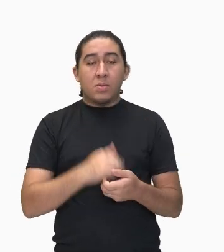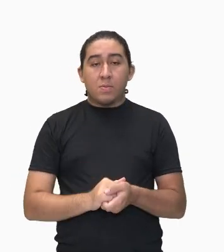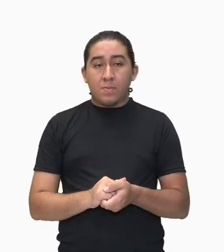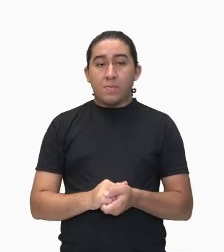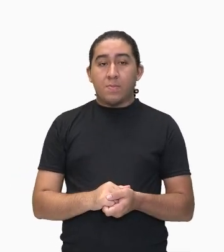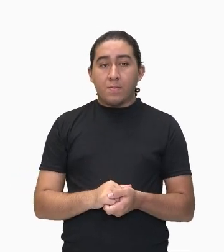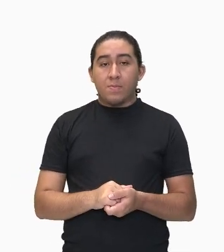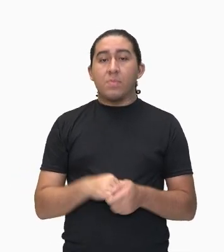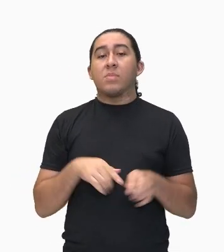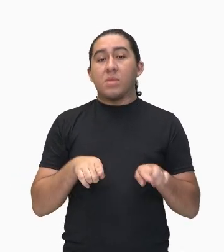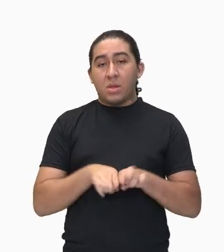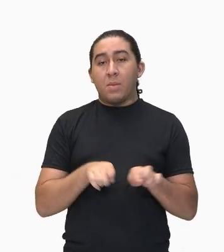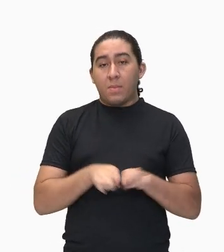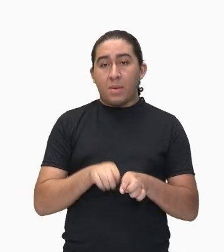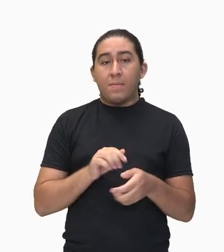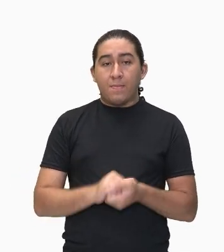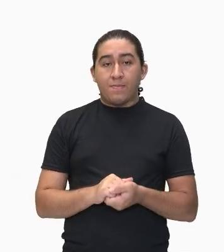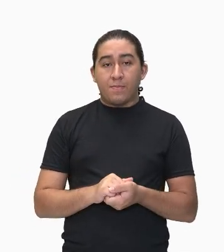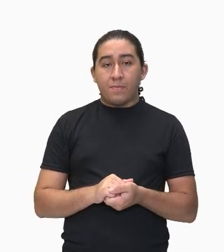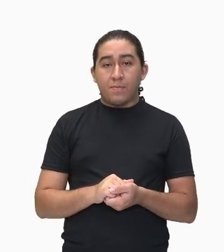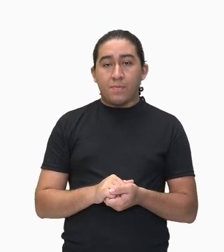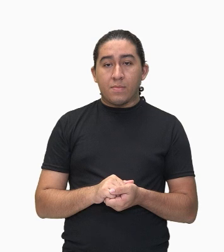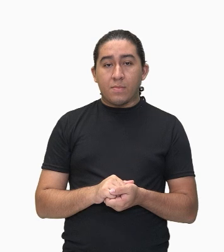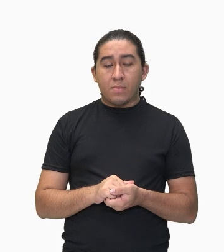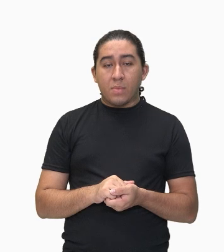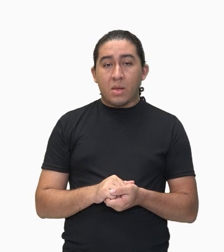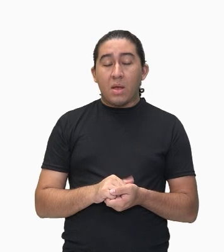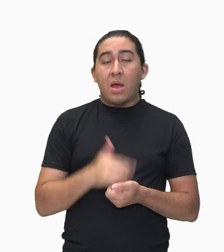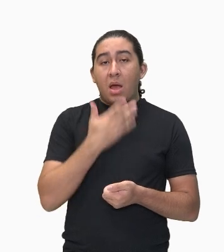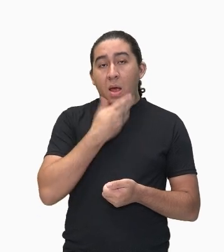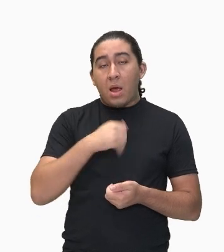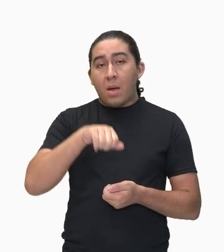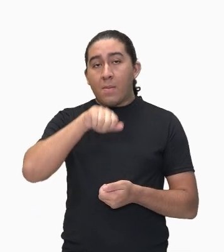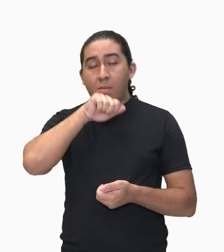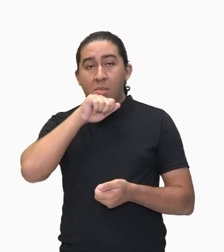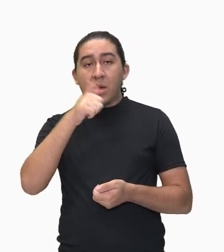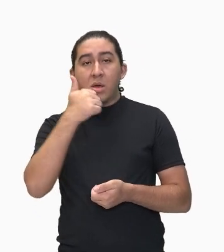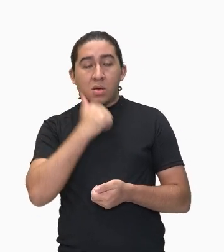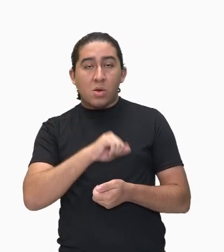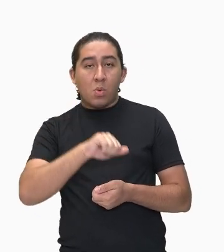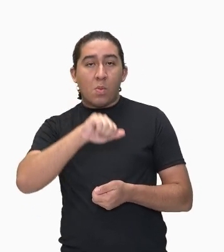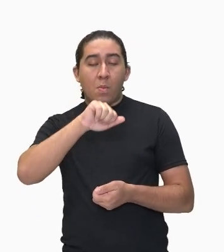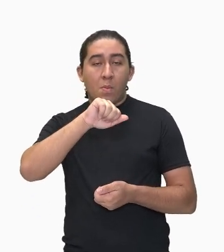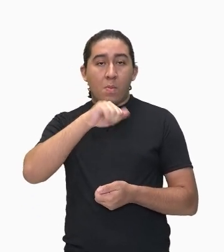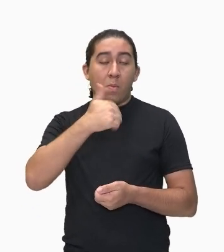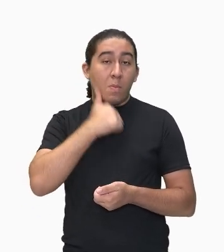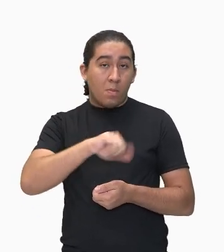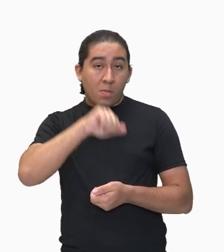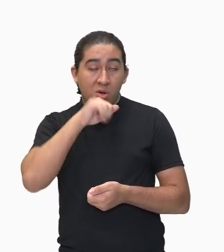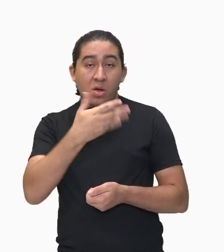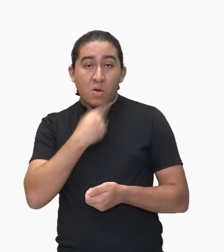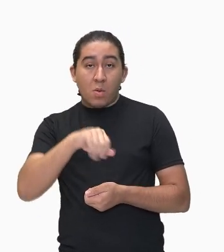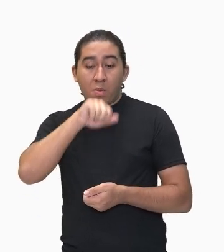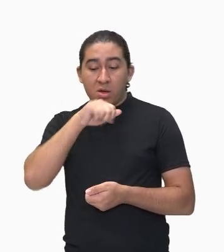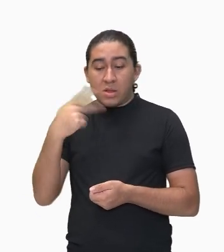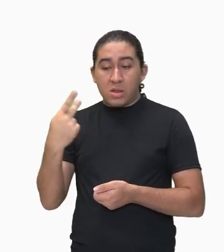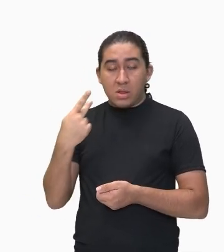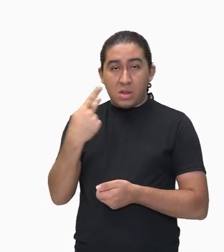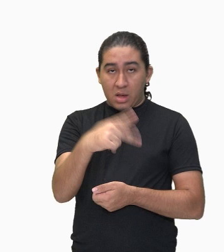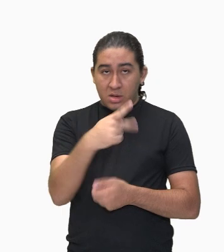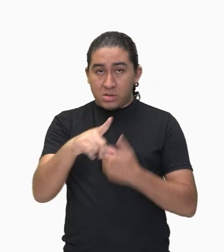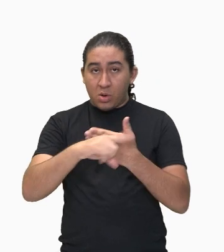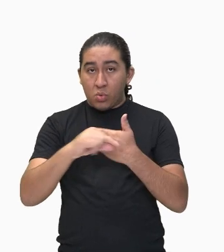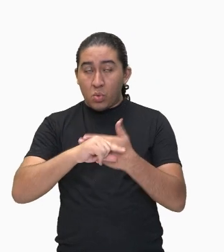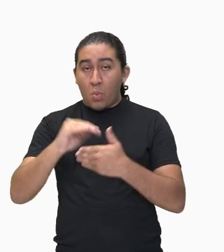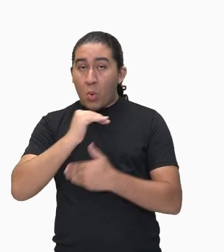Leopoldina, seu pai, o mulato Francisco José de Assis, eles morreram cedo, né? Então ele foi criado